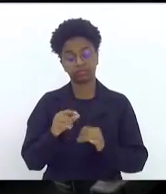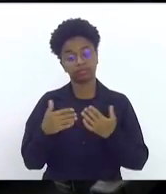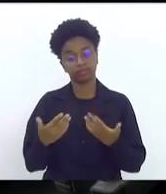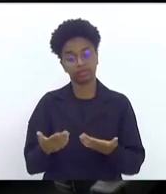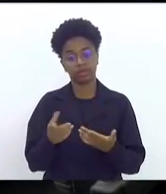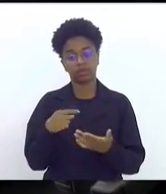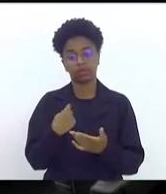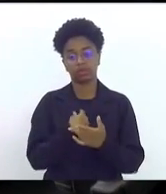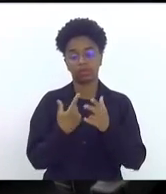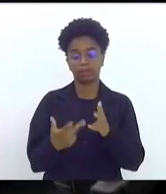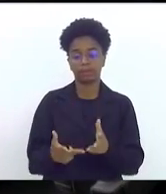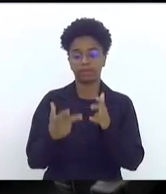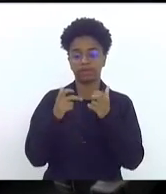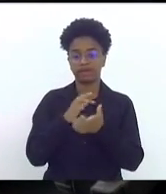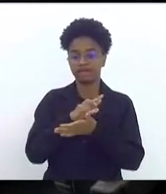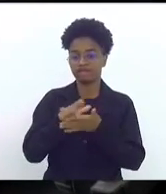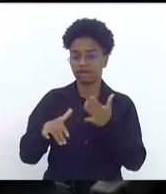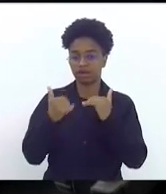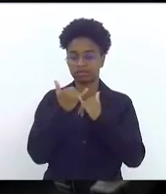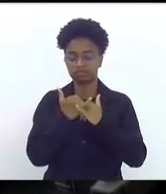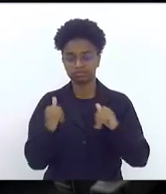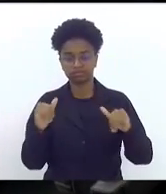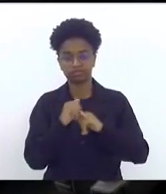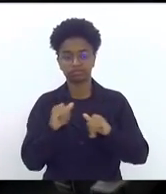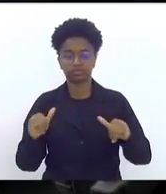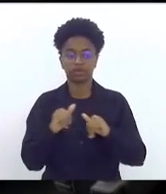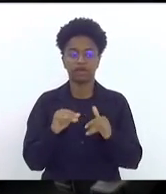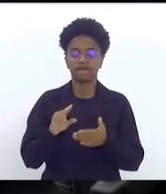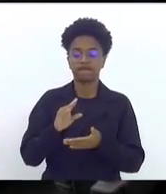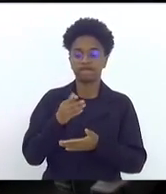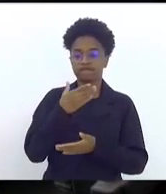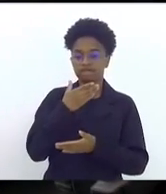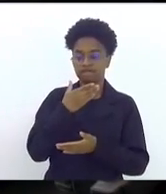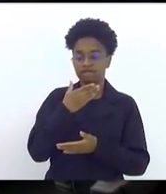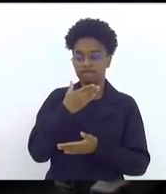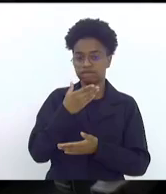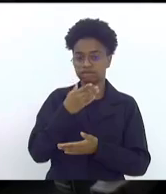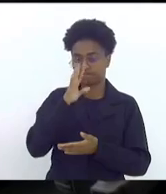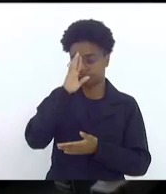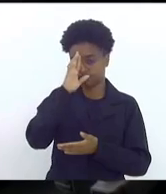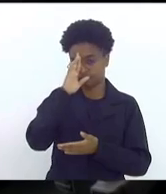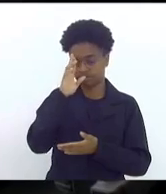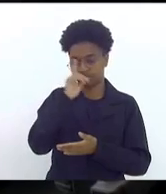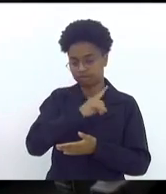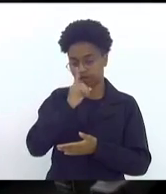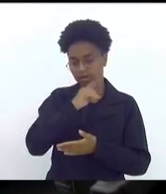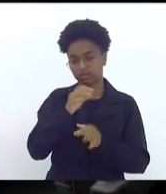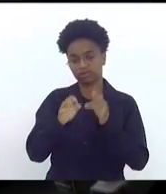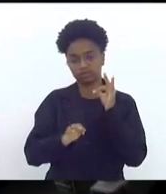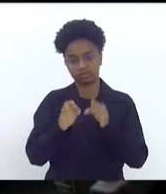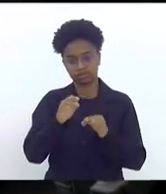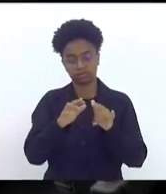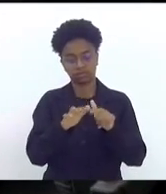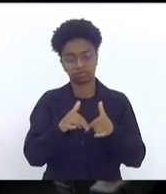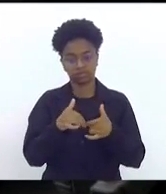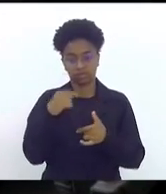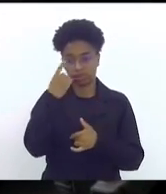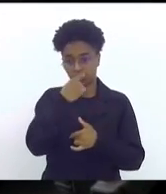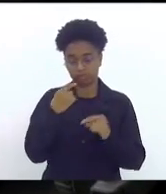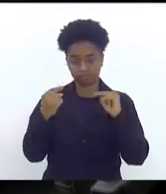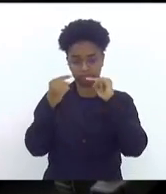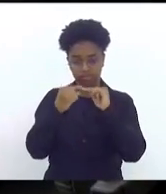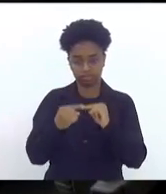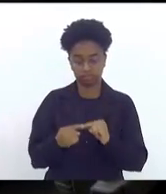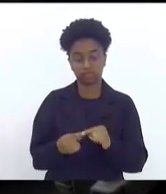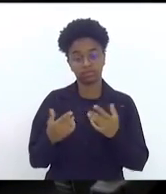entanto, com diversas notícias de erros judiciários decorrentes de erros em reconhecimento de pessoas, o que justifica, aliás, a instauração